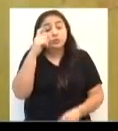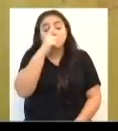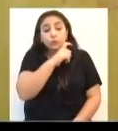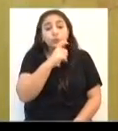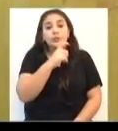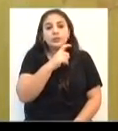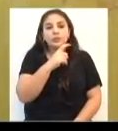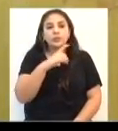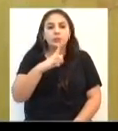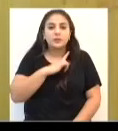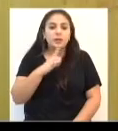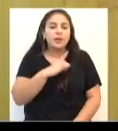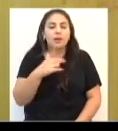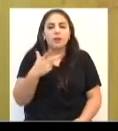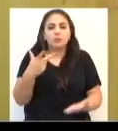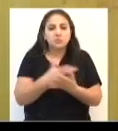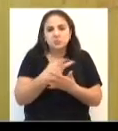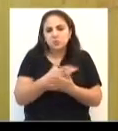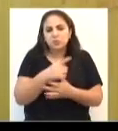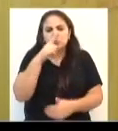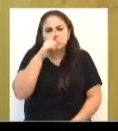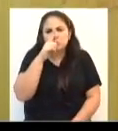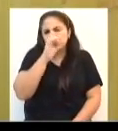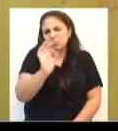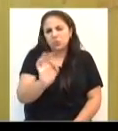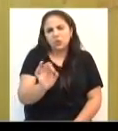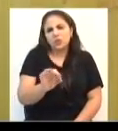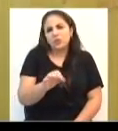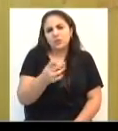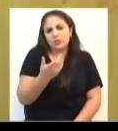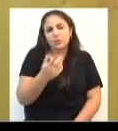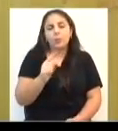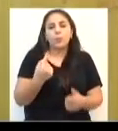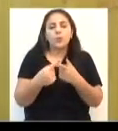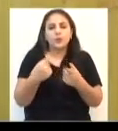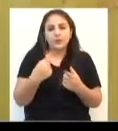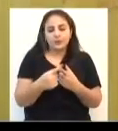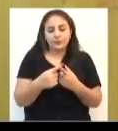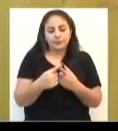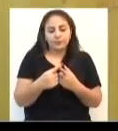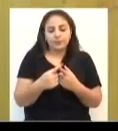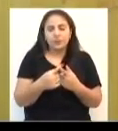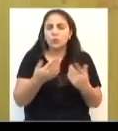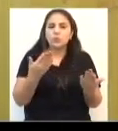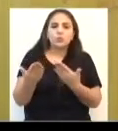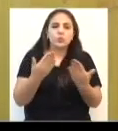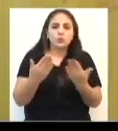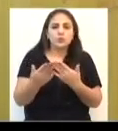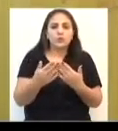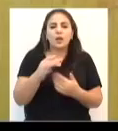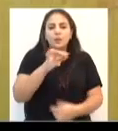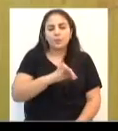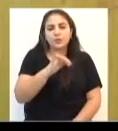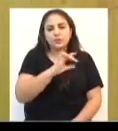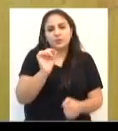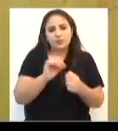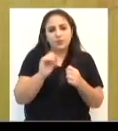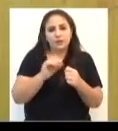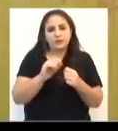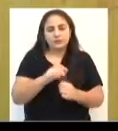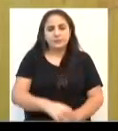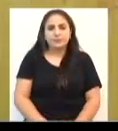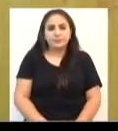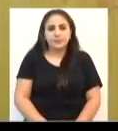importante. Todo imunizante tem algum risco, mas é um risco muito pequeno que sem dúvida faz valer a pena que se faça